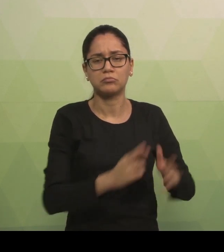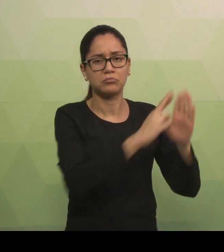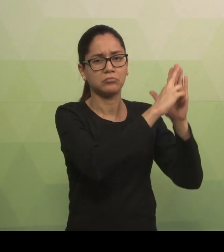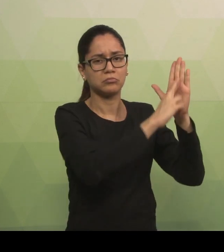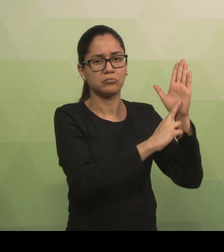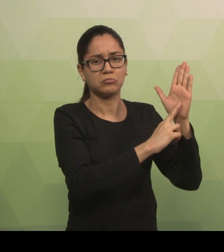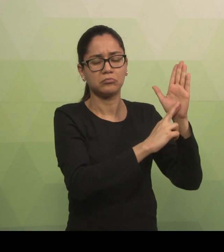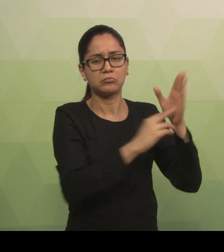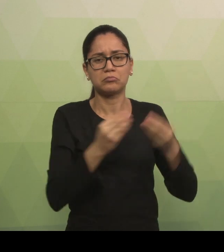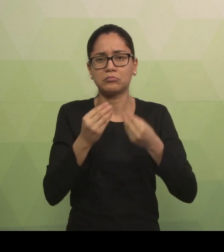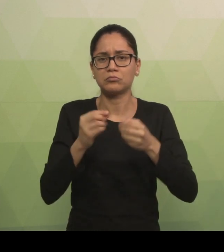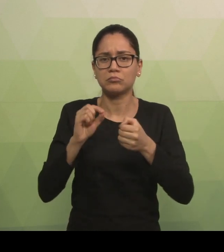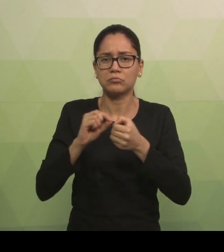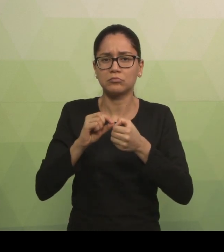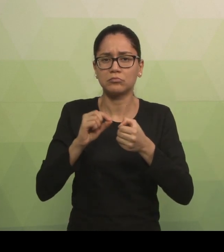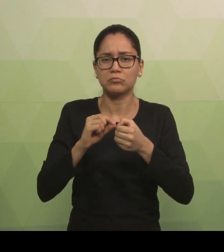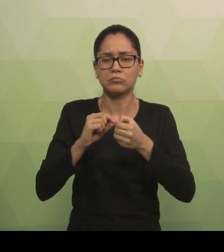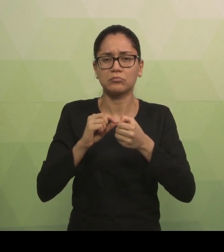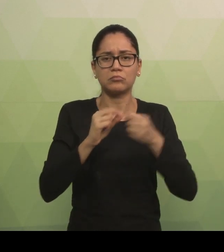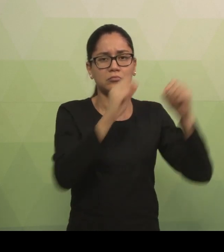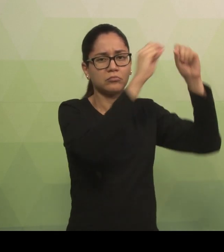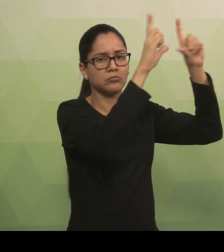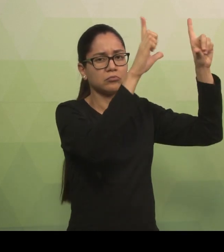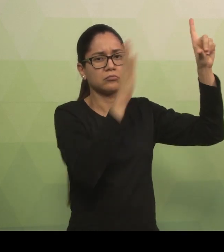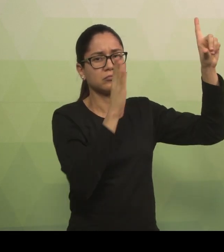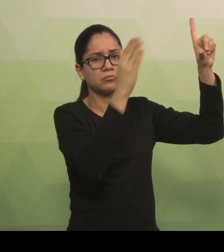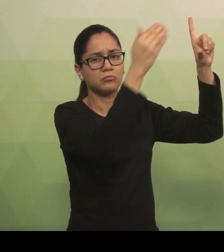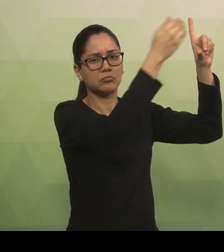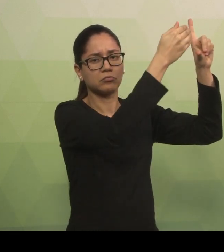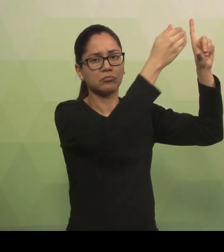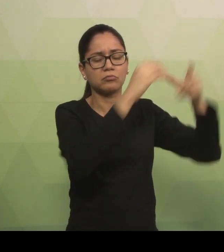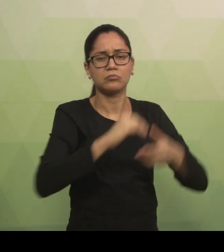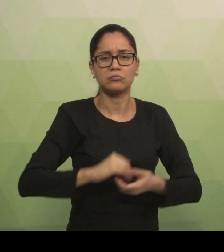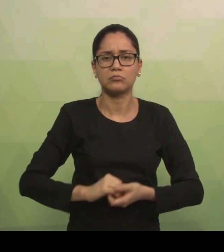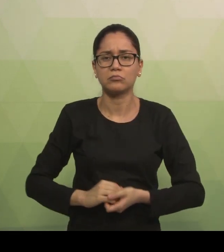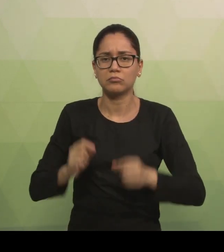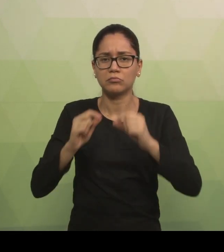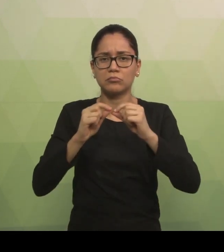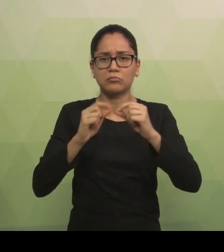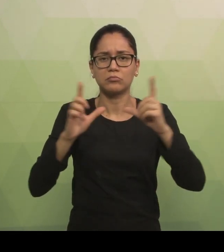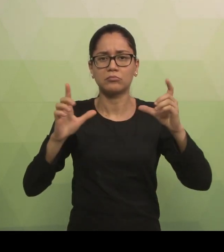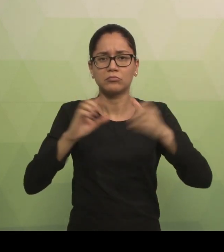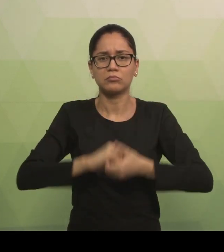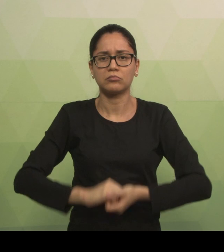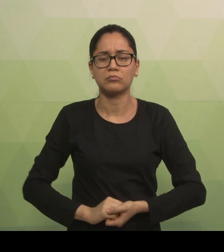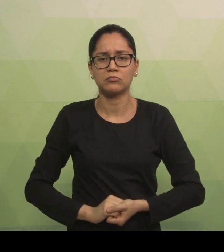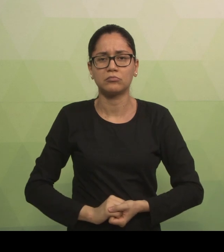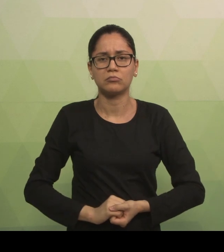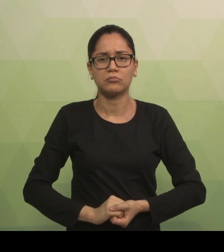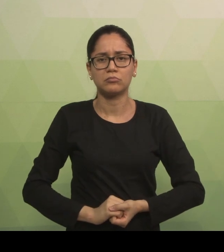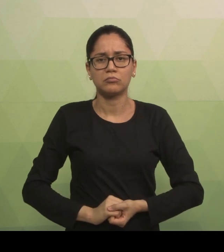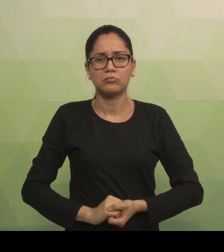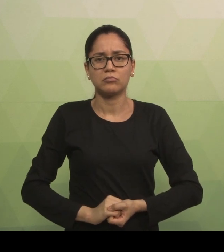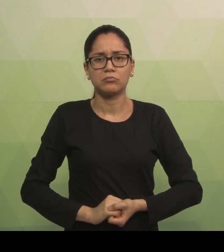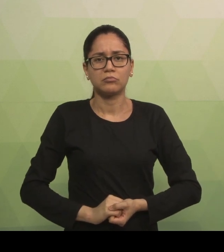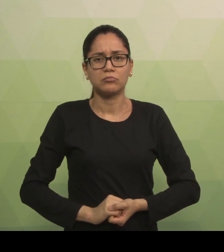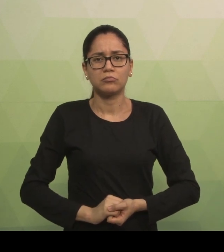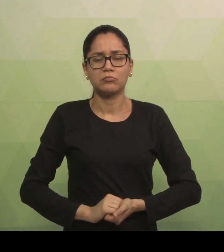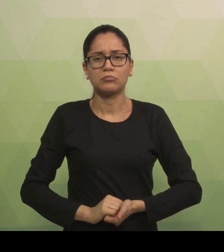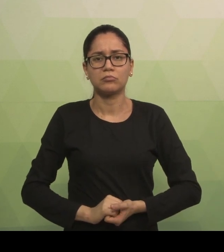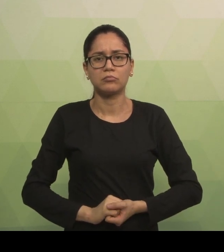Diálogos simples e naturais, falar a linguagem do usuário, minimizar sobrecargas de memórias